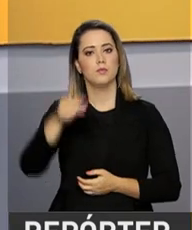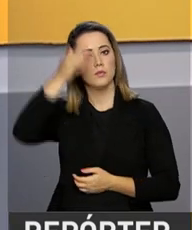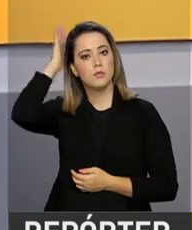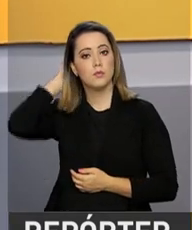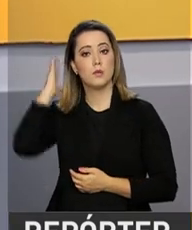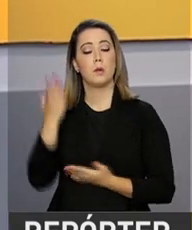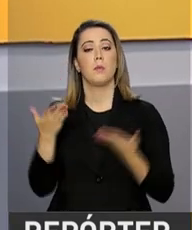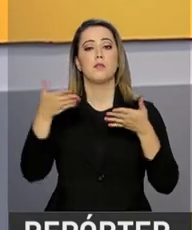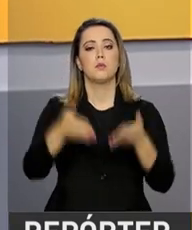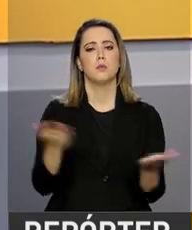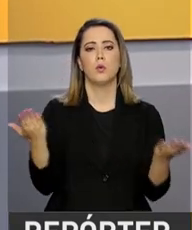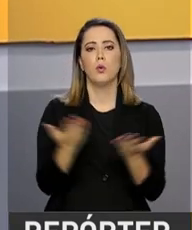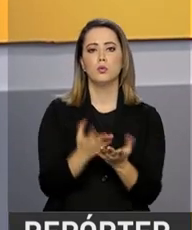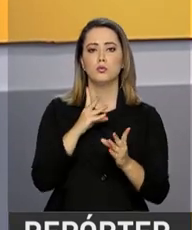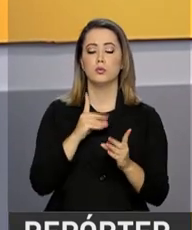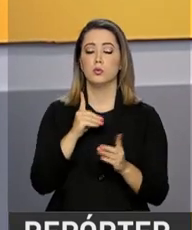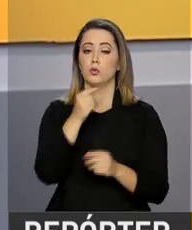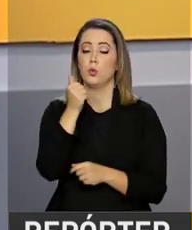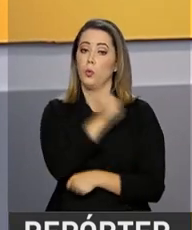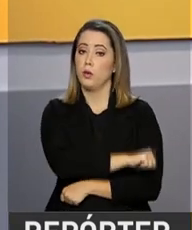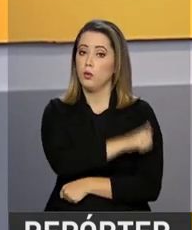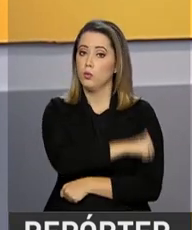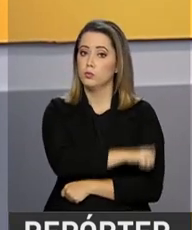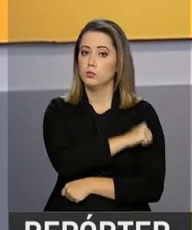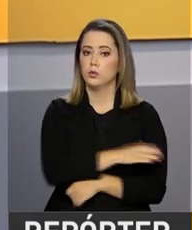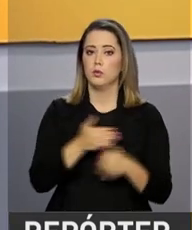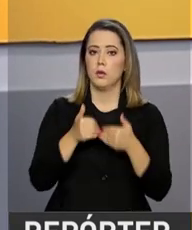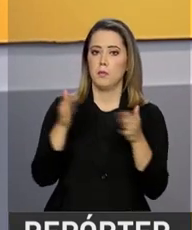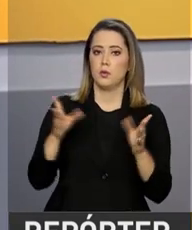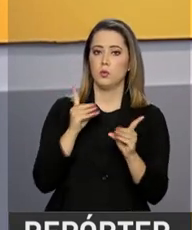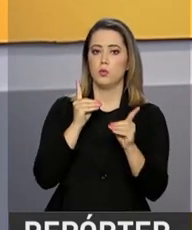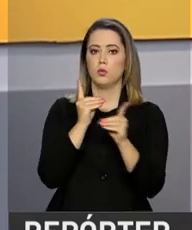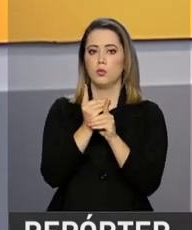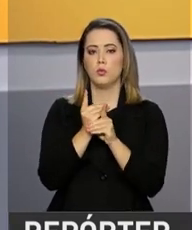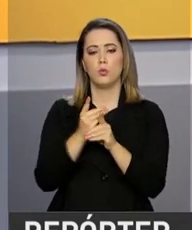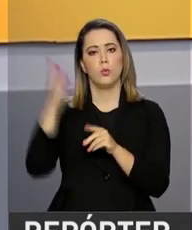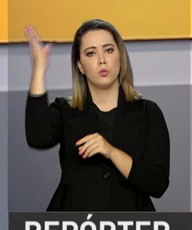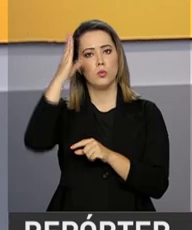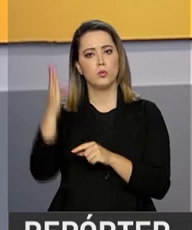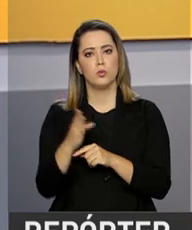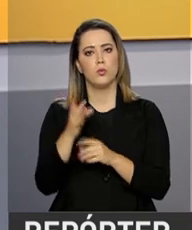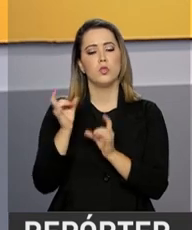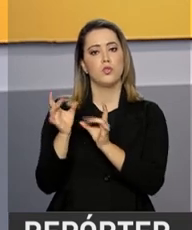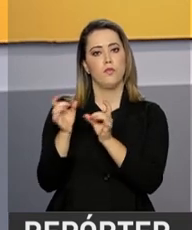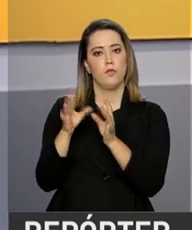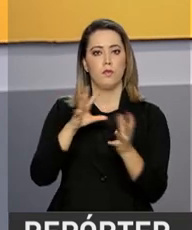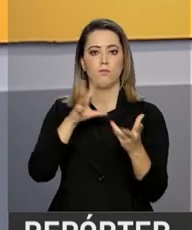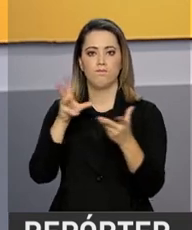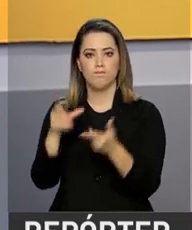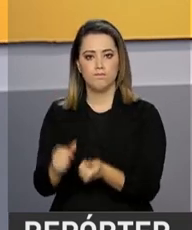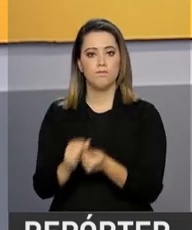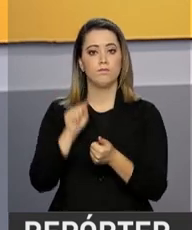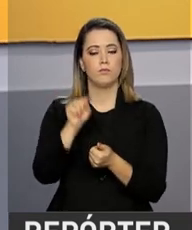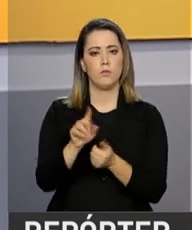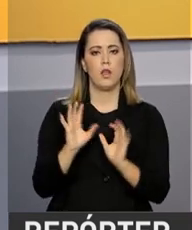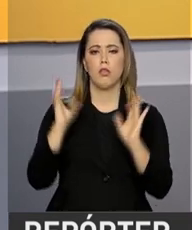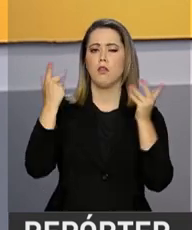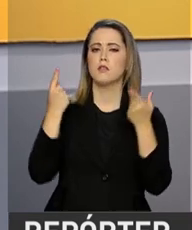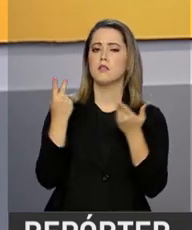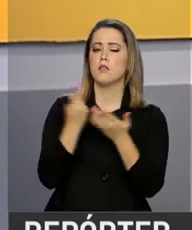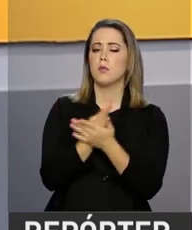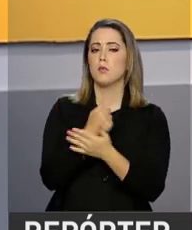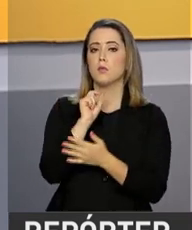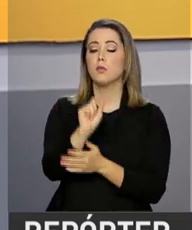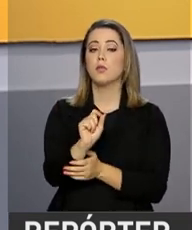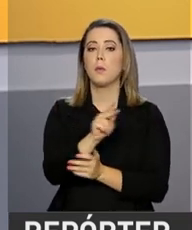presidente Michel Temer participou hoje no Rio de Janeiro da abertura do encontro nacional de comércio exterior. Na cerimônia, o